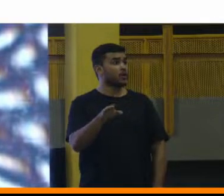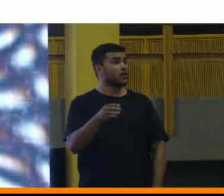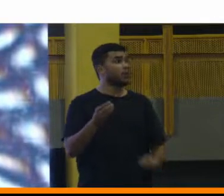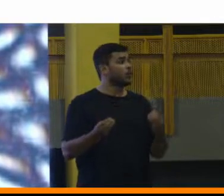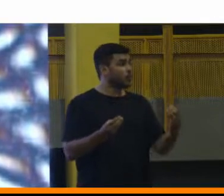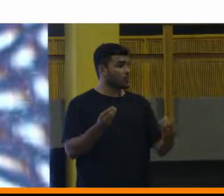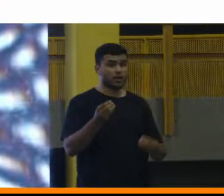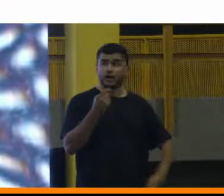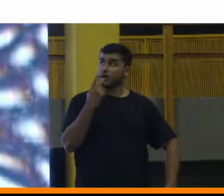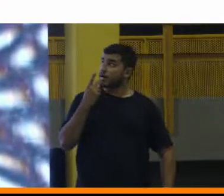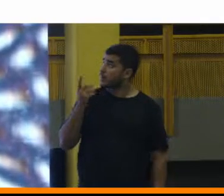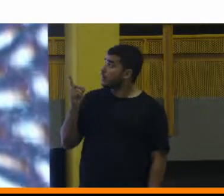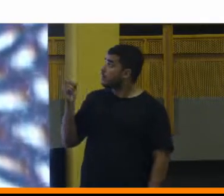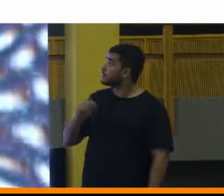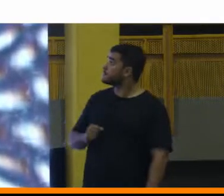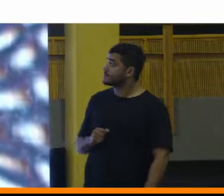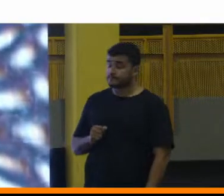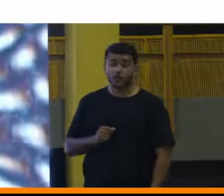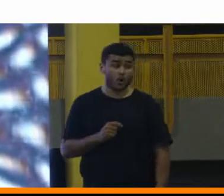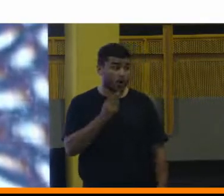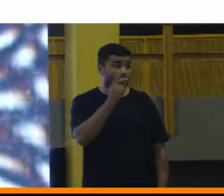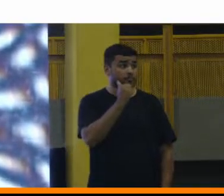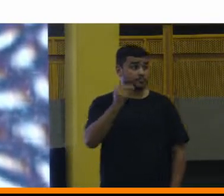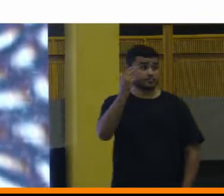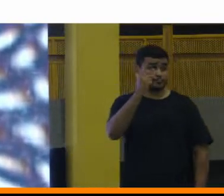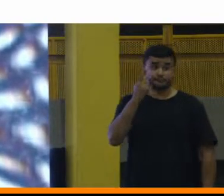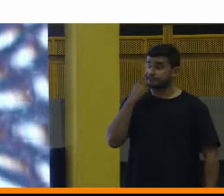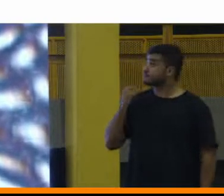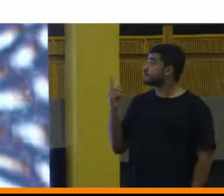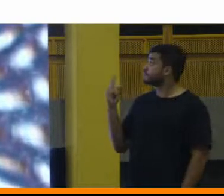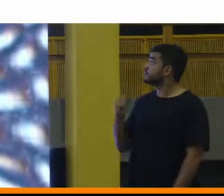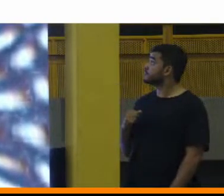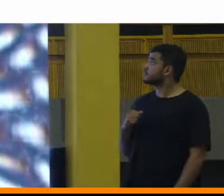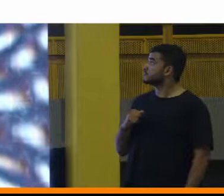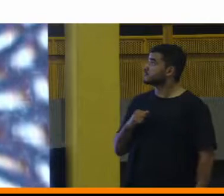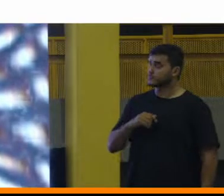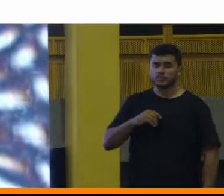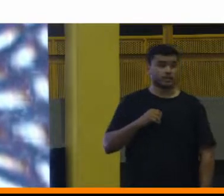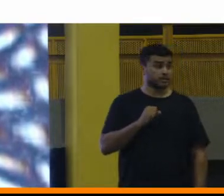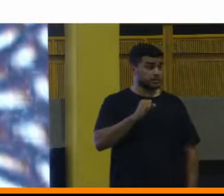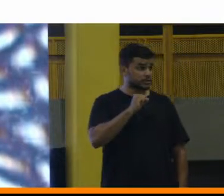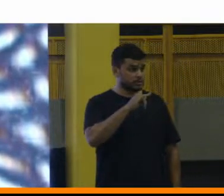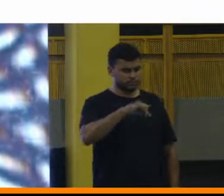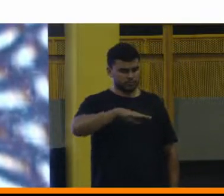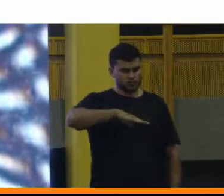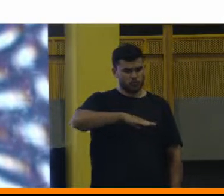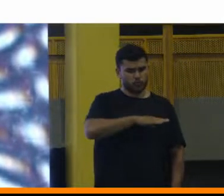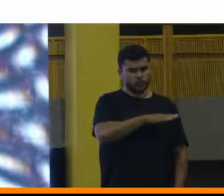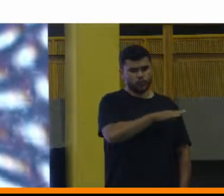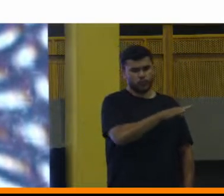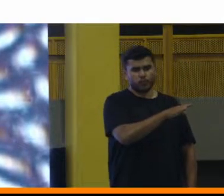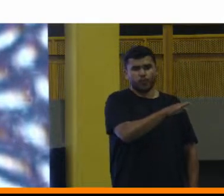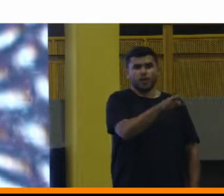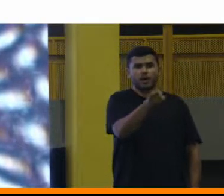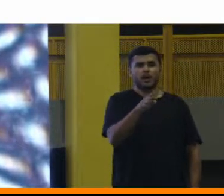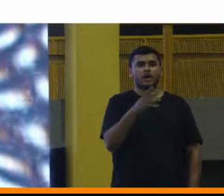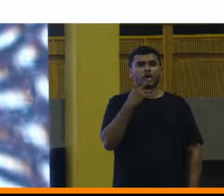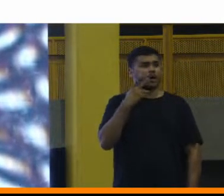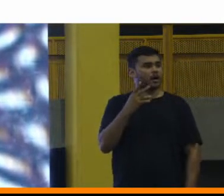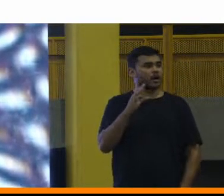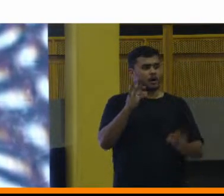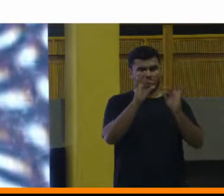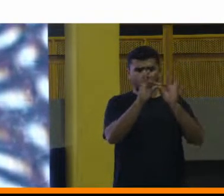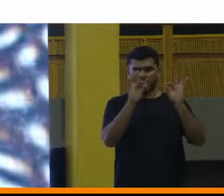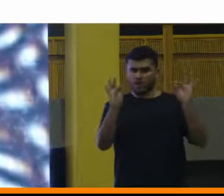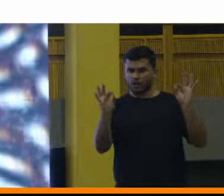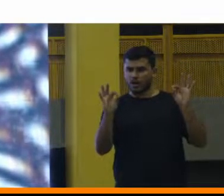centro. Olha aí a trajetória. Mas se você for fazer o desenho da trajetória, você está vendo que apontar